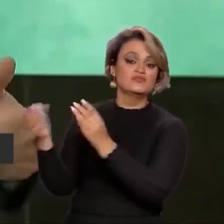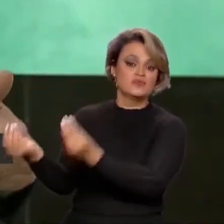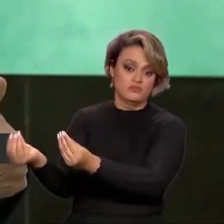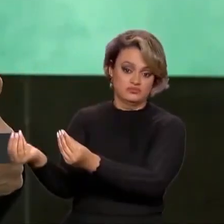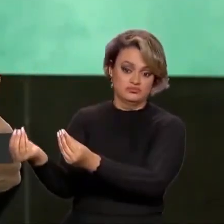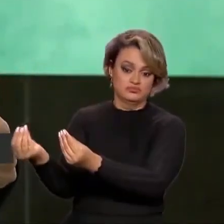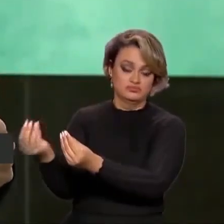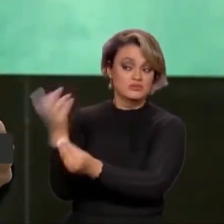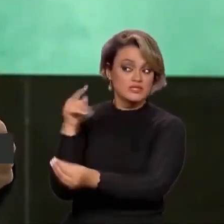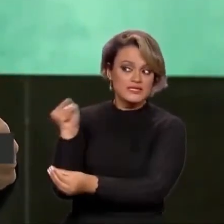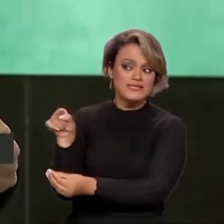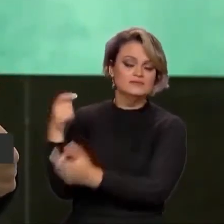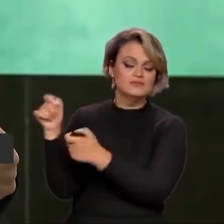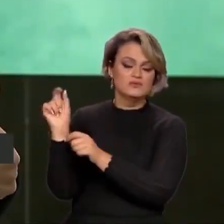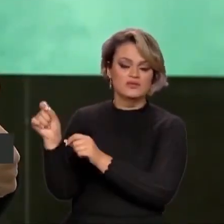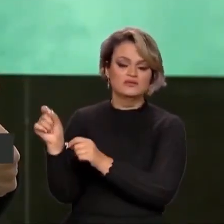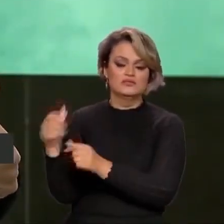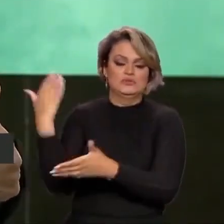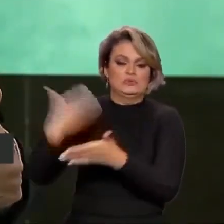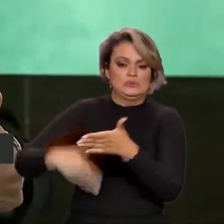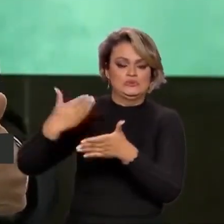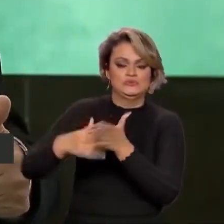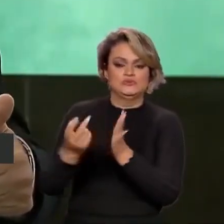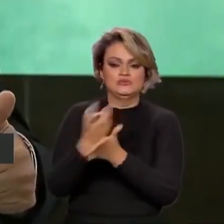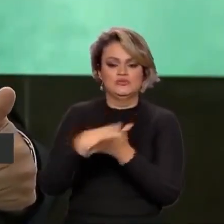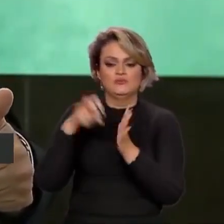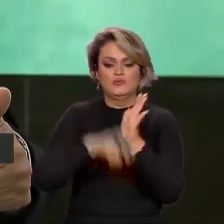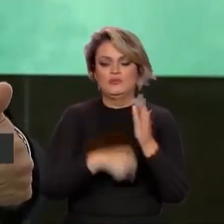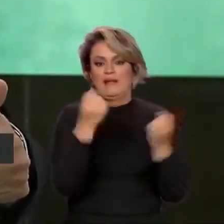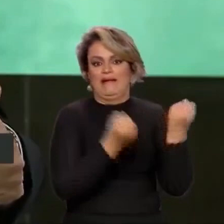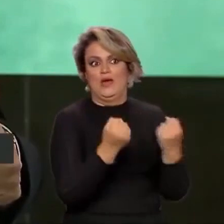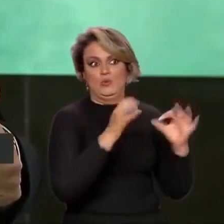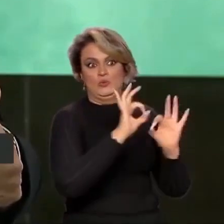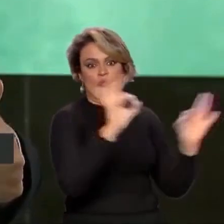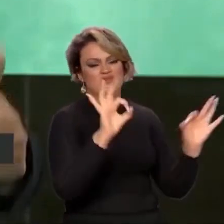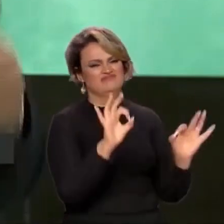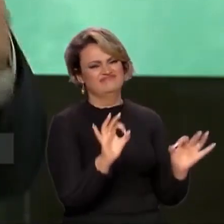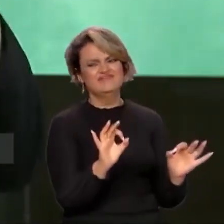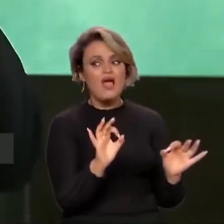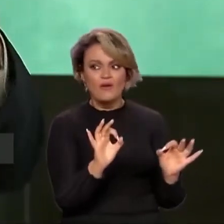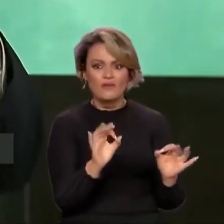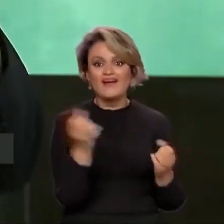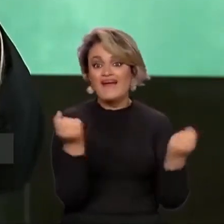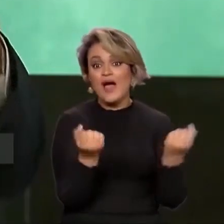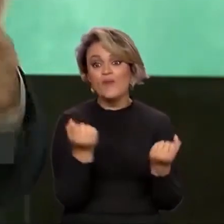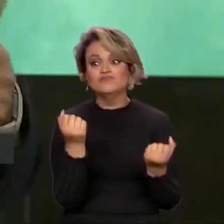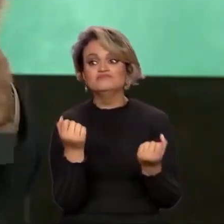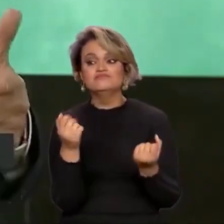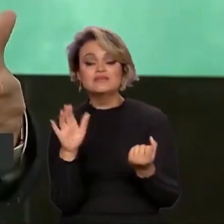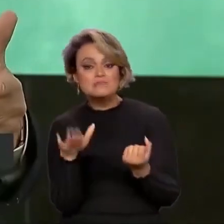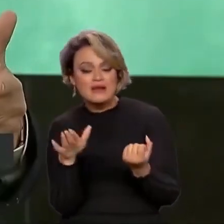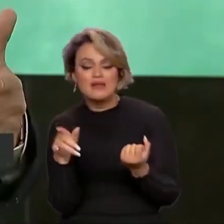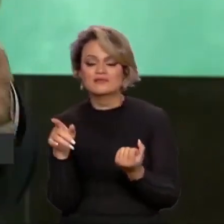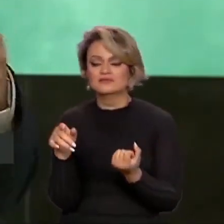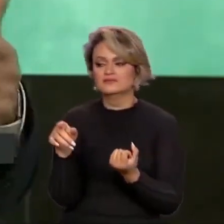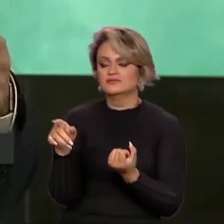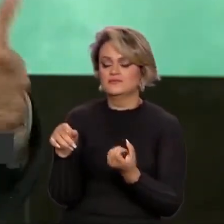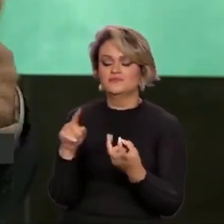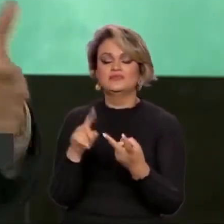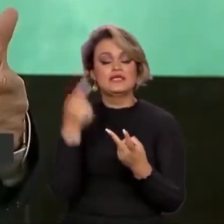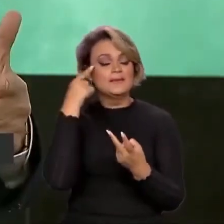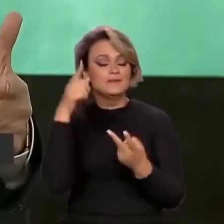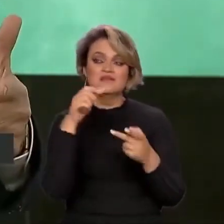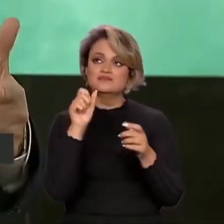vai fazer desconto de tributo para carro caríssimo. Segundo, eficiência energética,